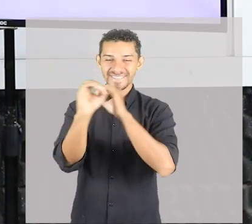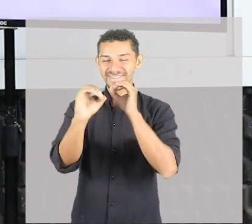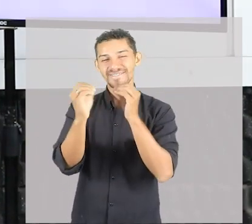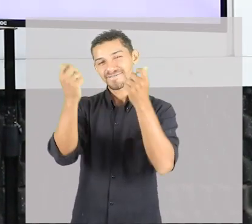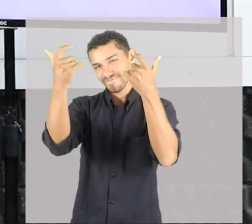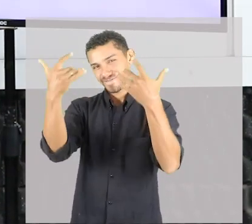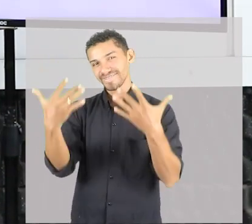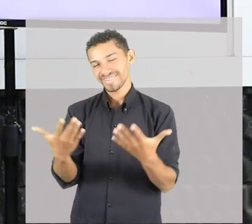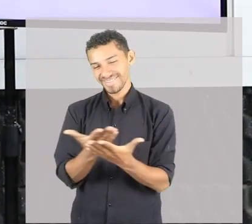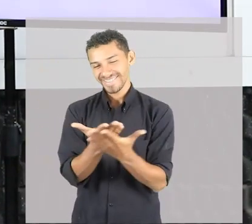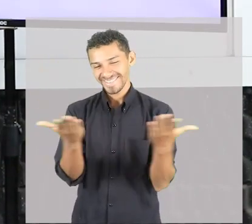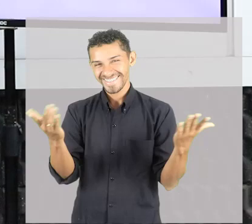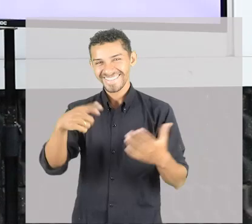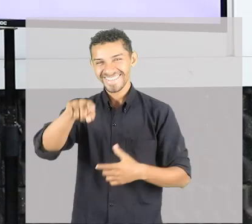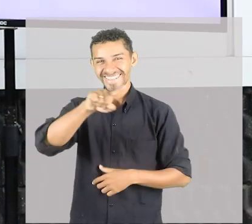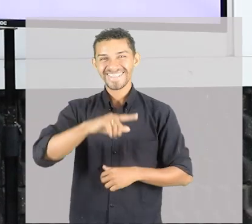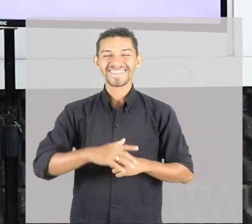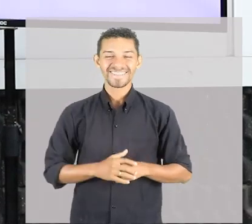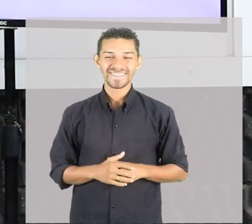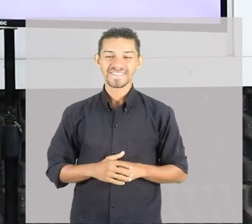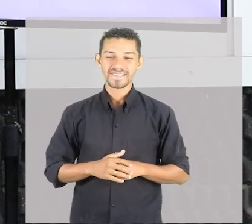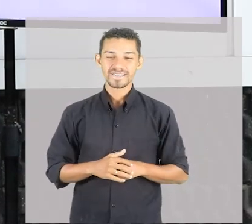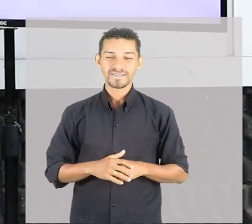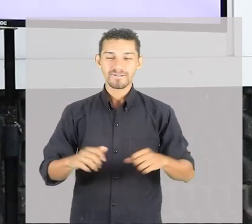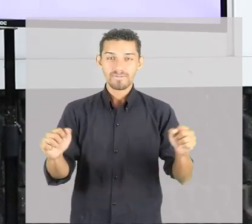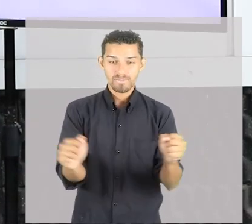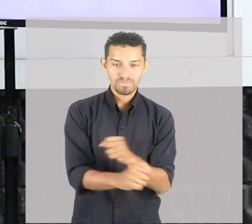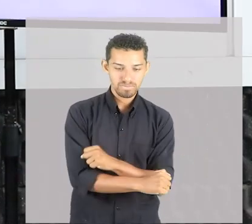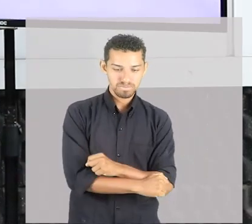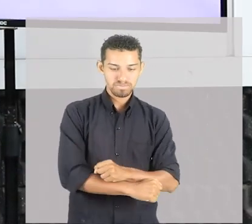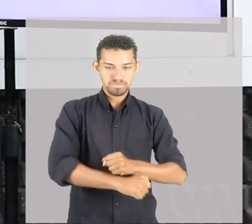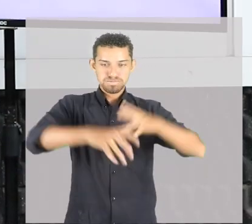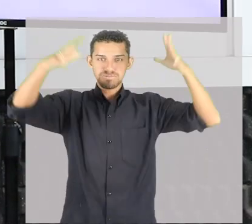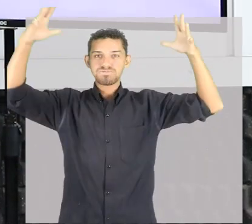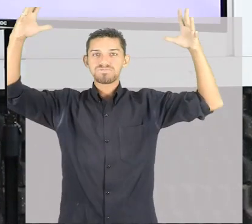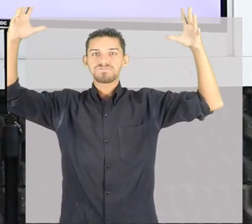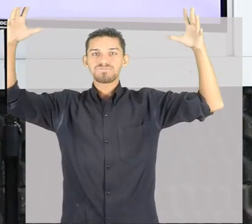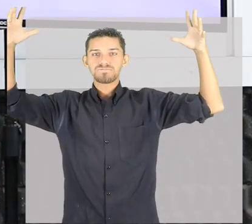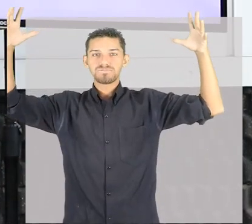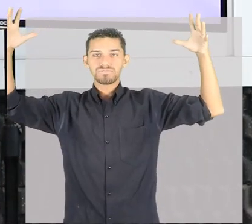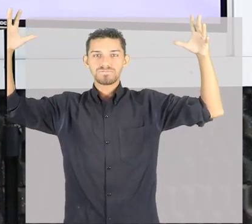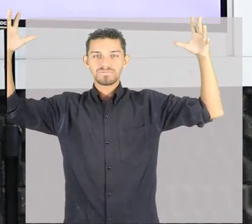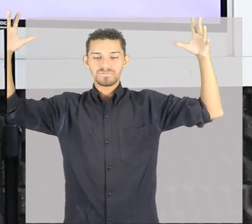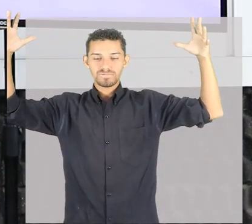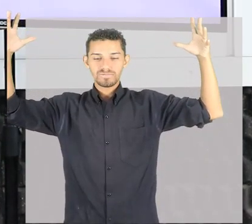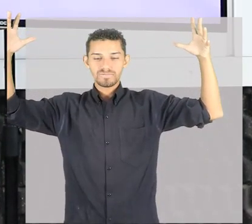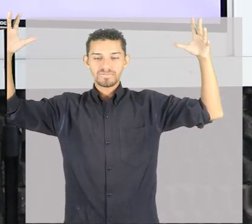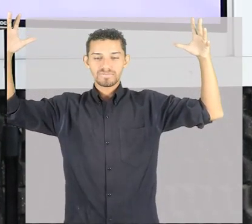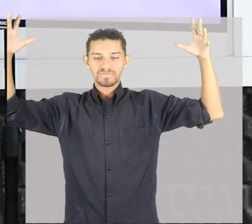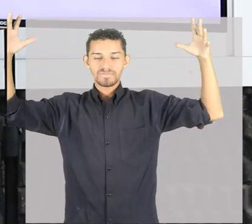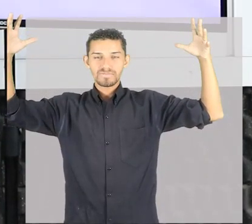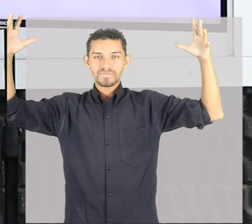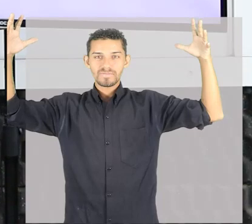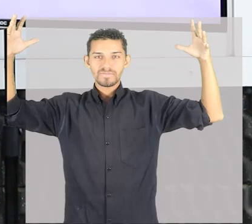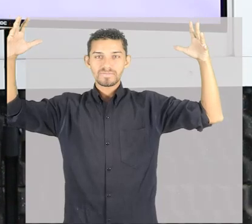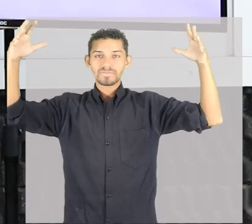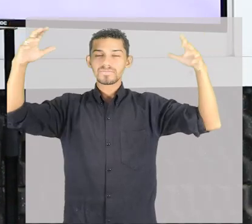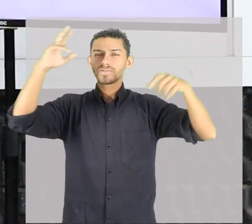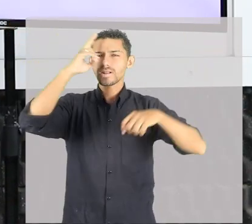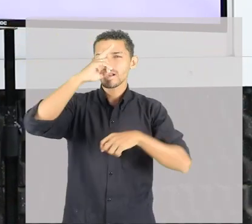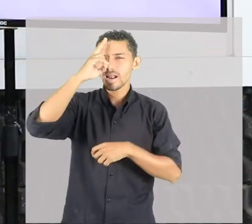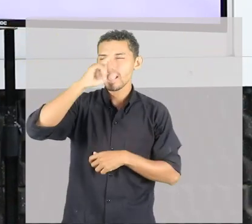ele acabou de te explicar explodir é assim ó lembra daquele